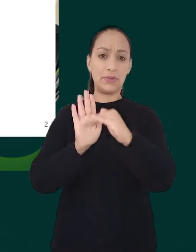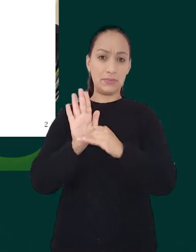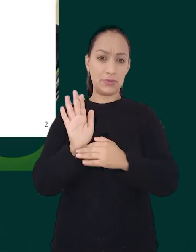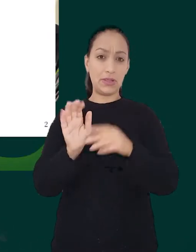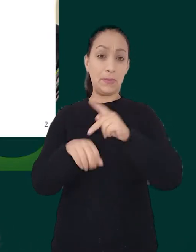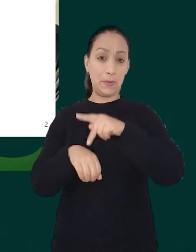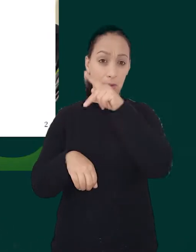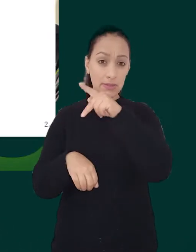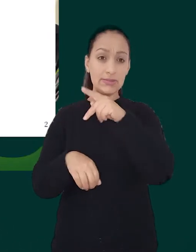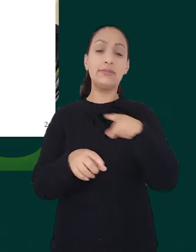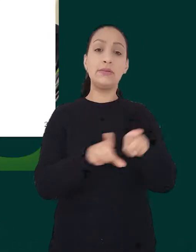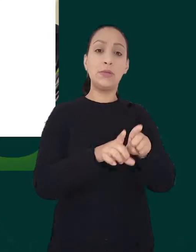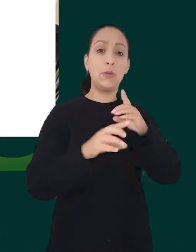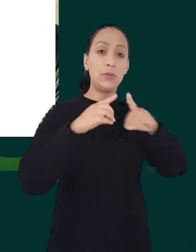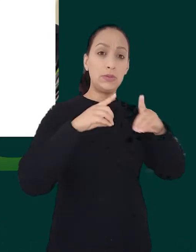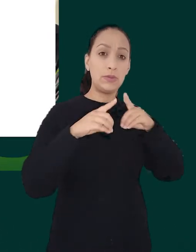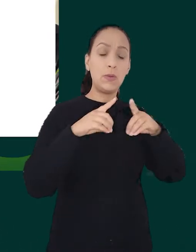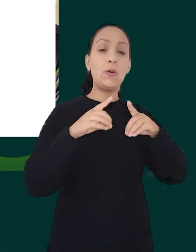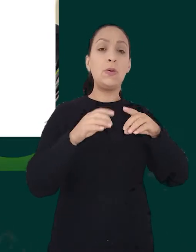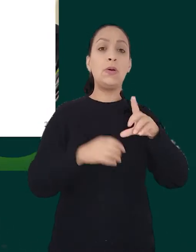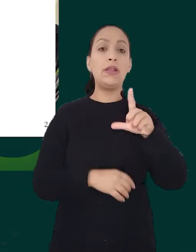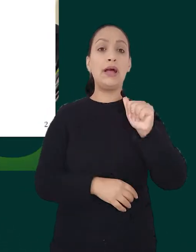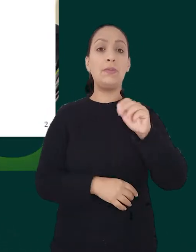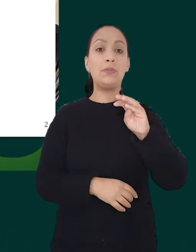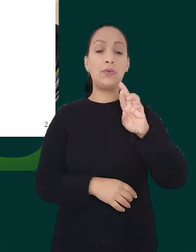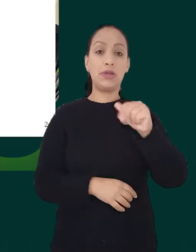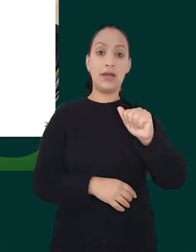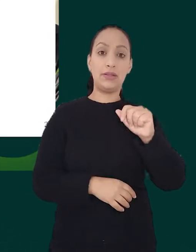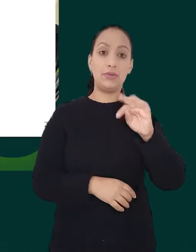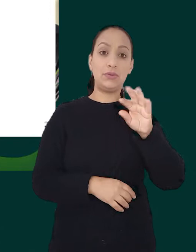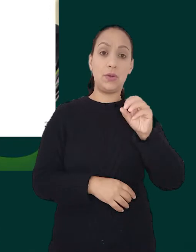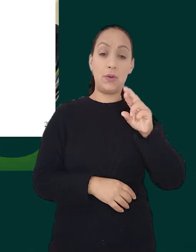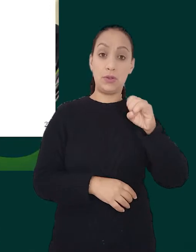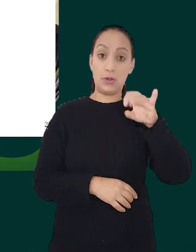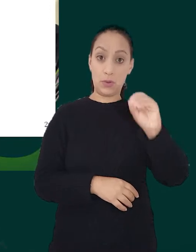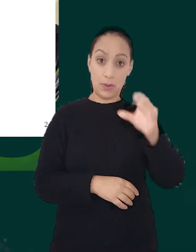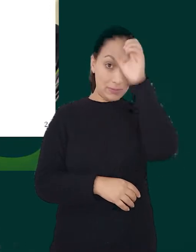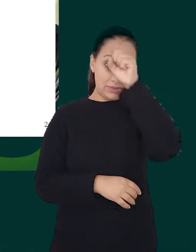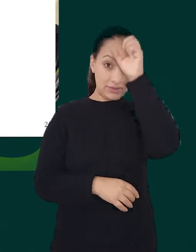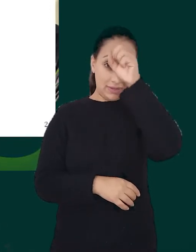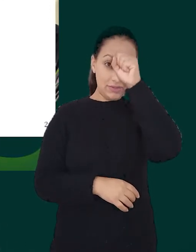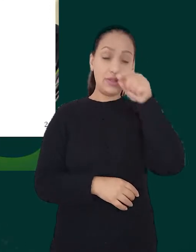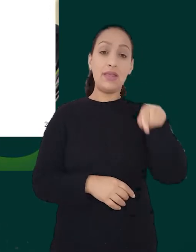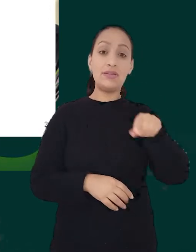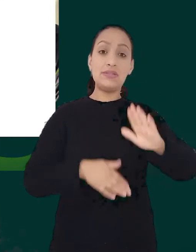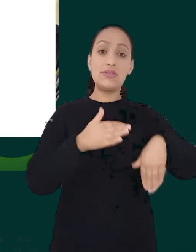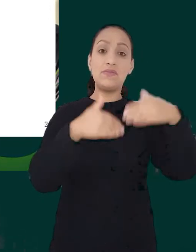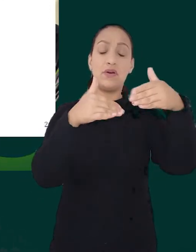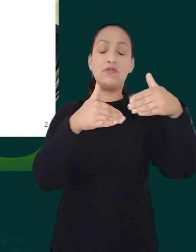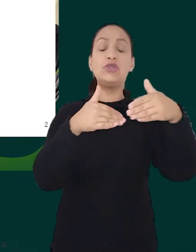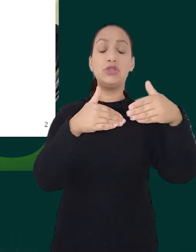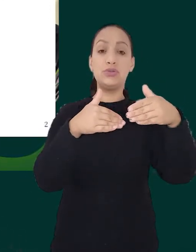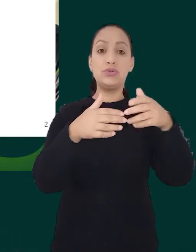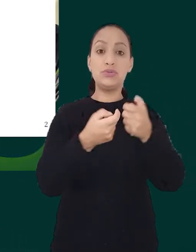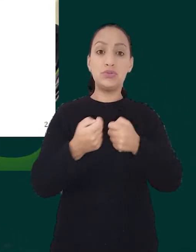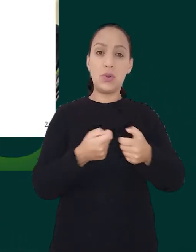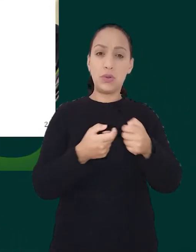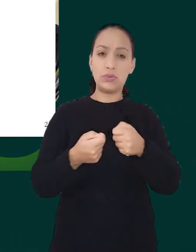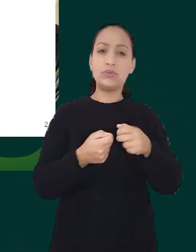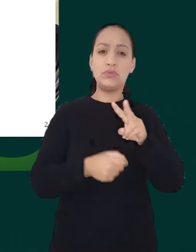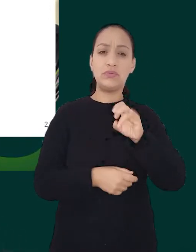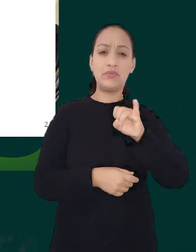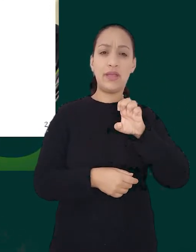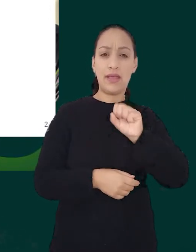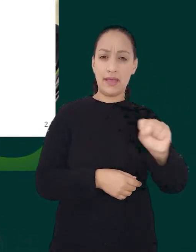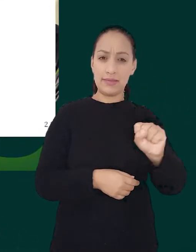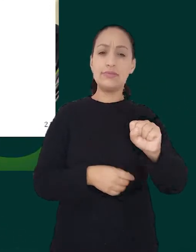de Aprendizagem, o LOA, que é um laboratório que desenvolve jogos com viés educacional, desenvolve projetos para